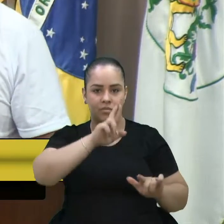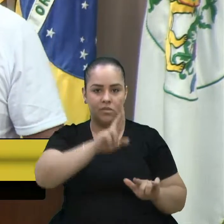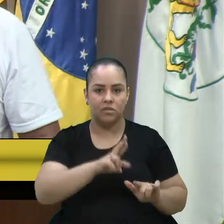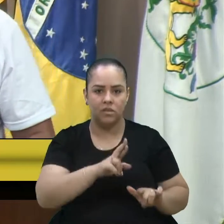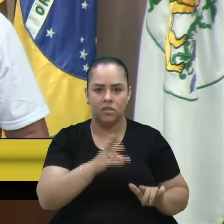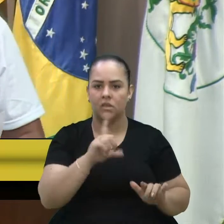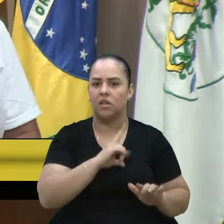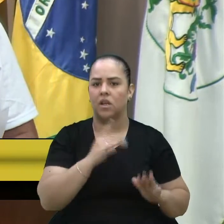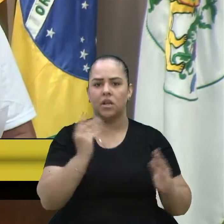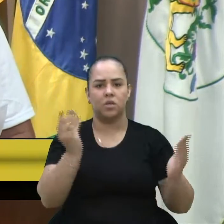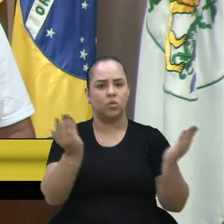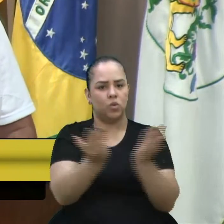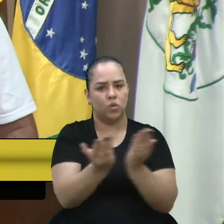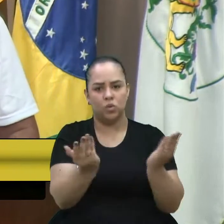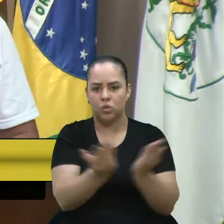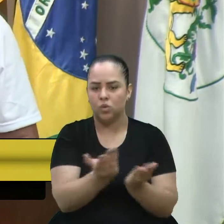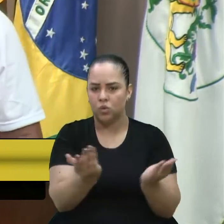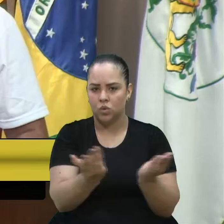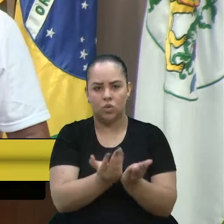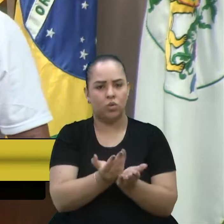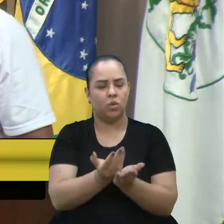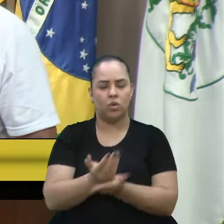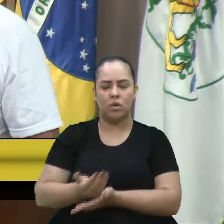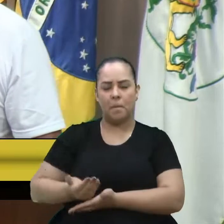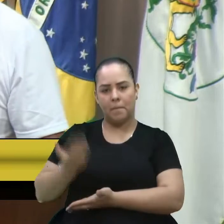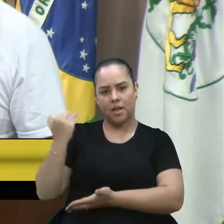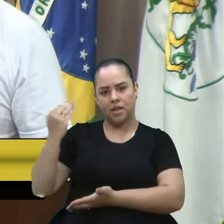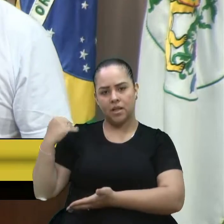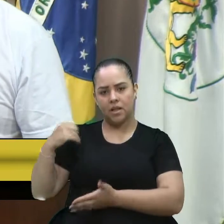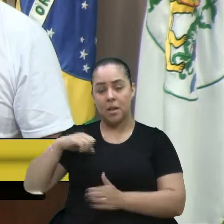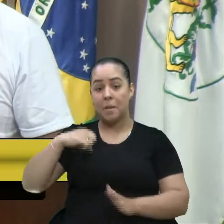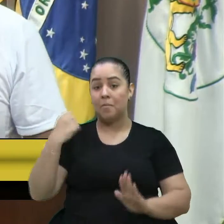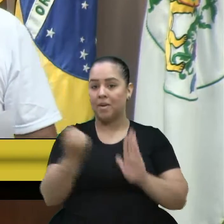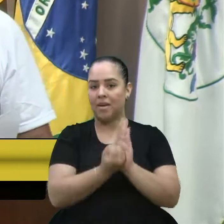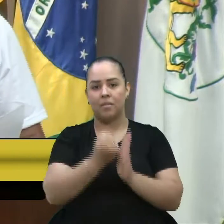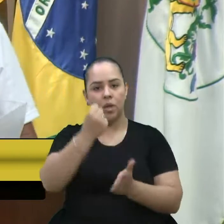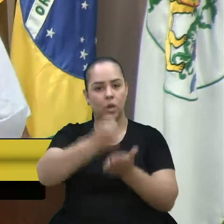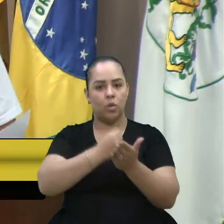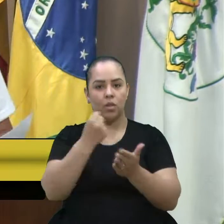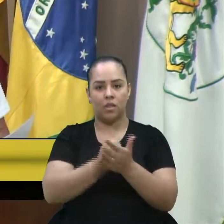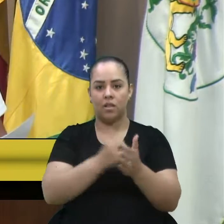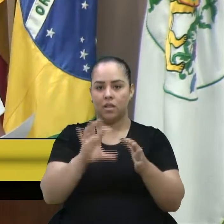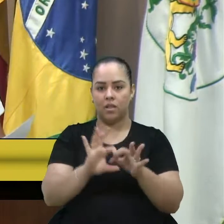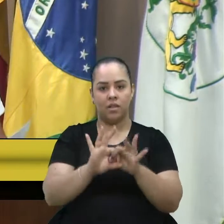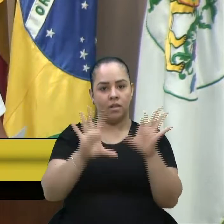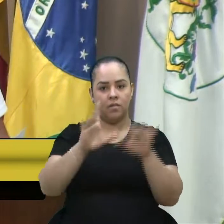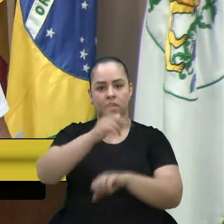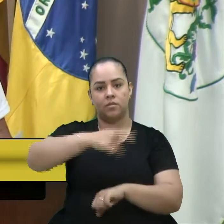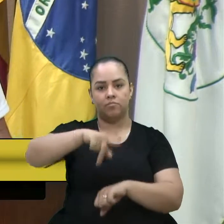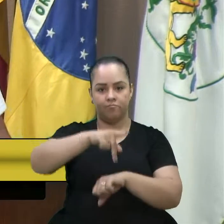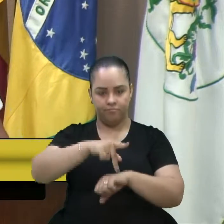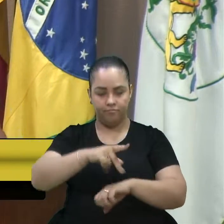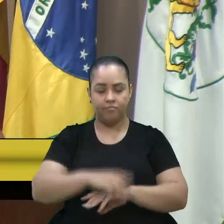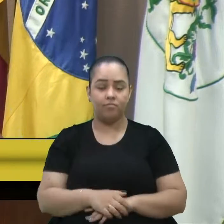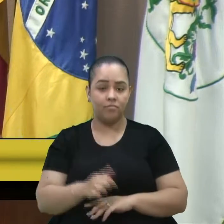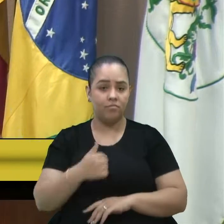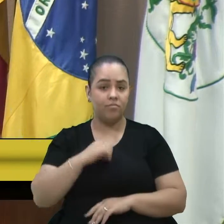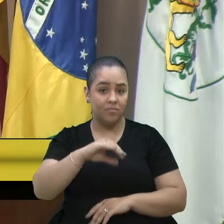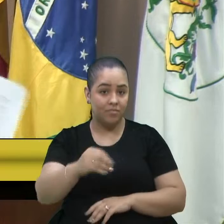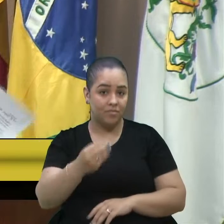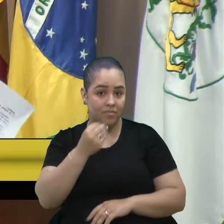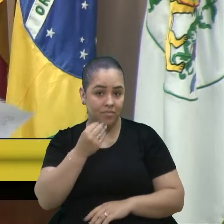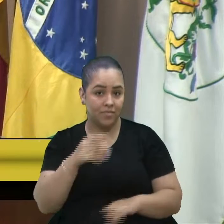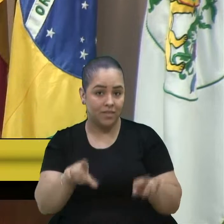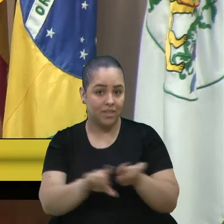estudos arqueológicos e um dos símbolos da luta pela liberdade no nosso país. Eu tive a oportunidade também